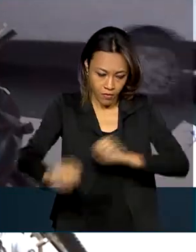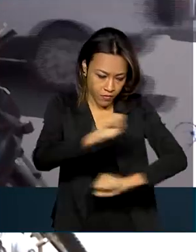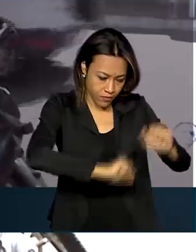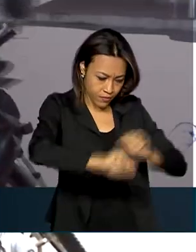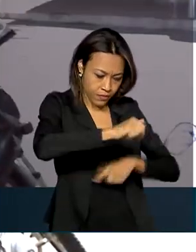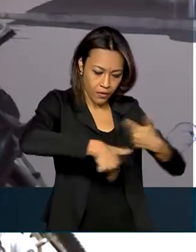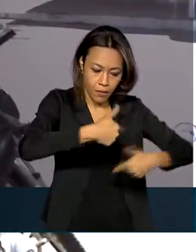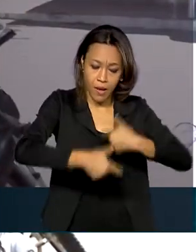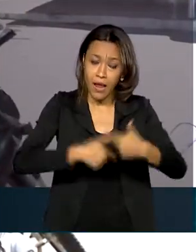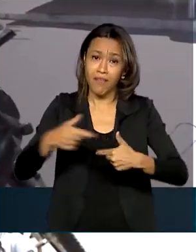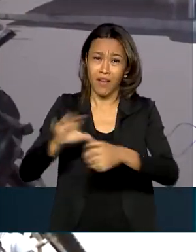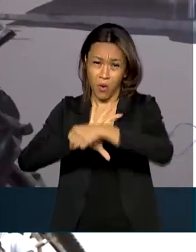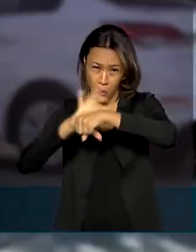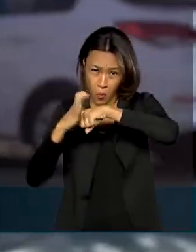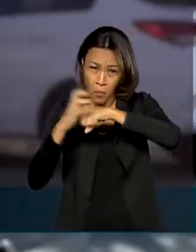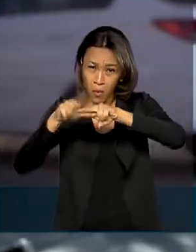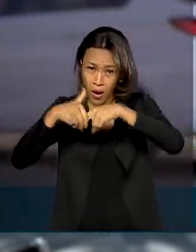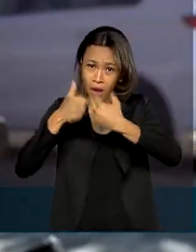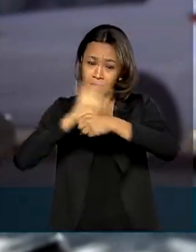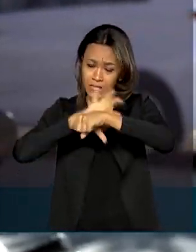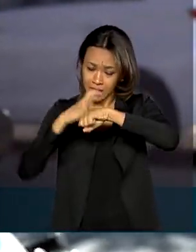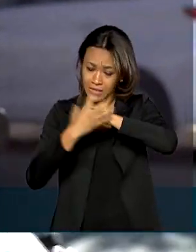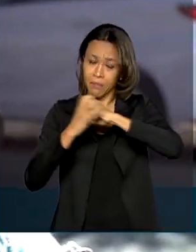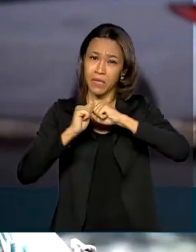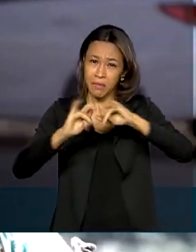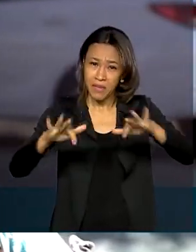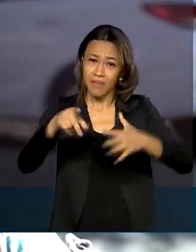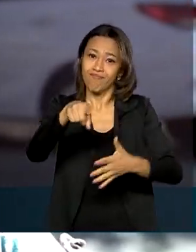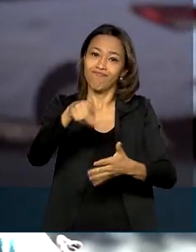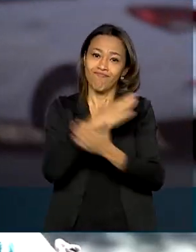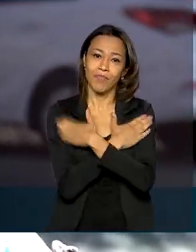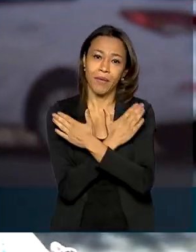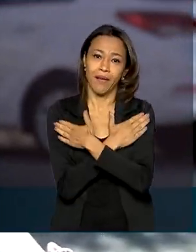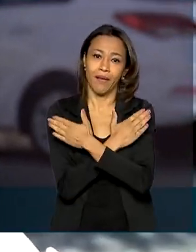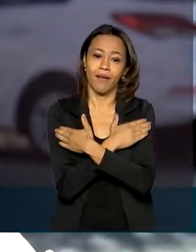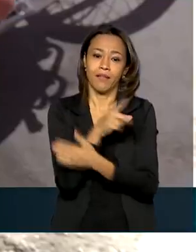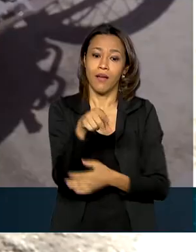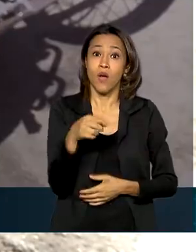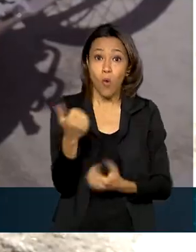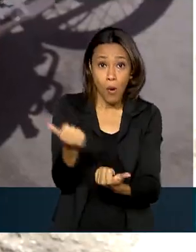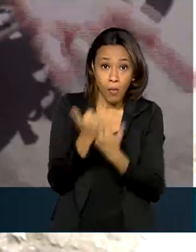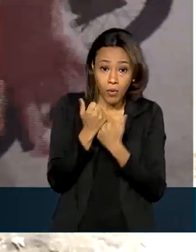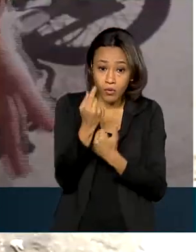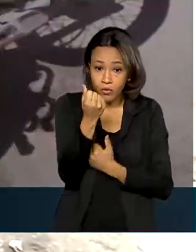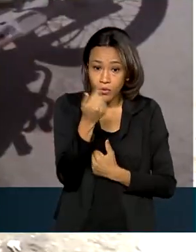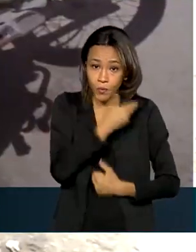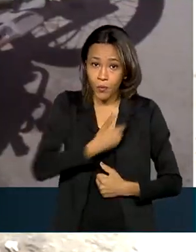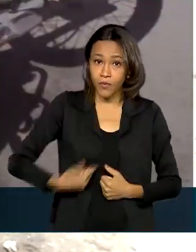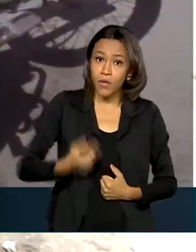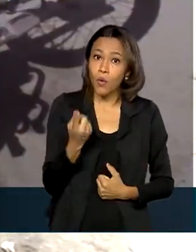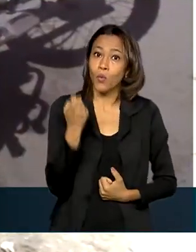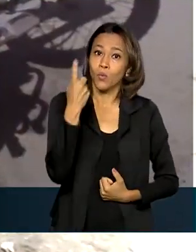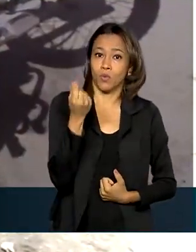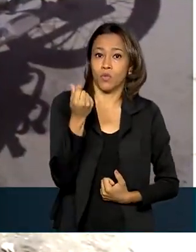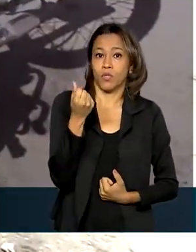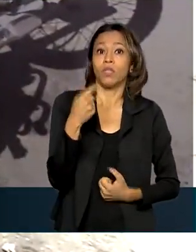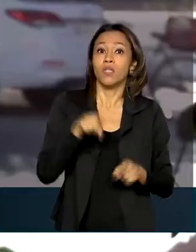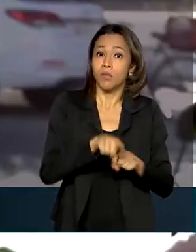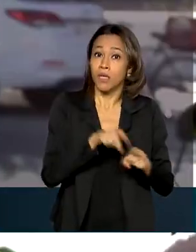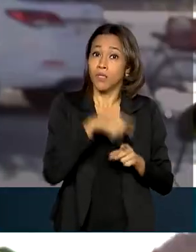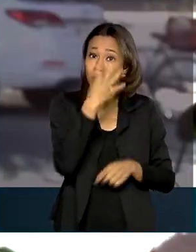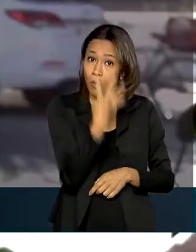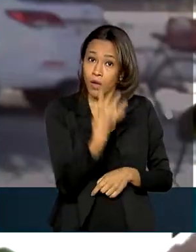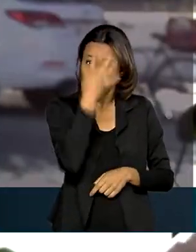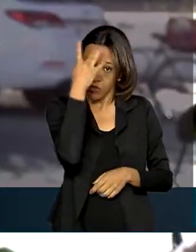mas com a pandemia perdeu os clientes. O auxílio tem sido a única fonte de renda dela e das quatro pessoas que moram com ela.